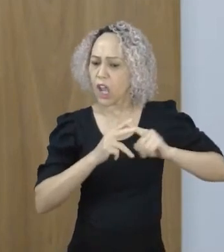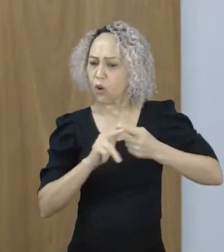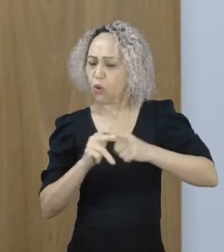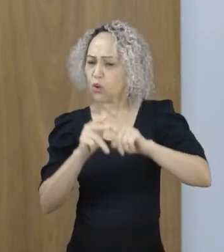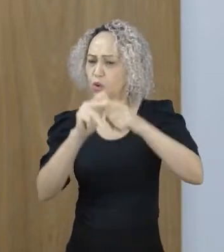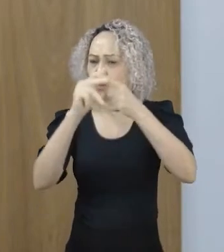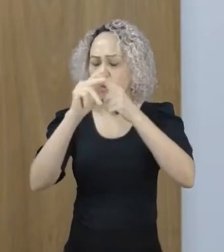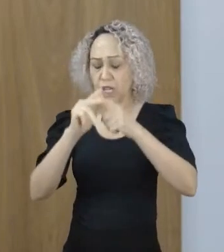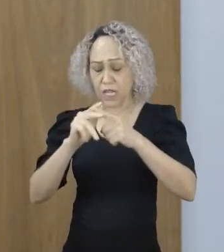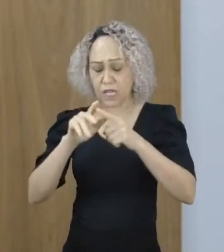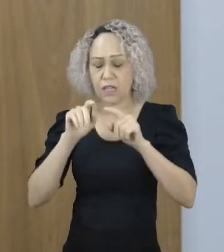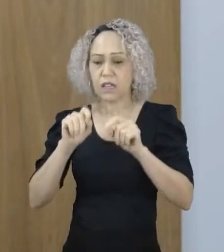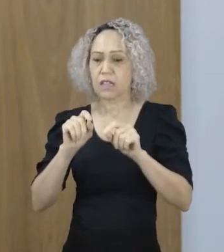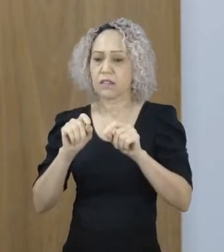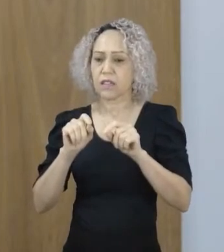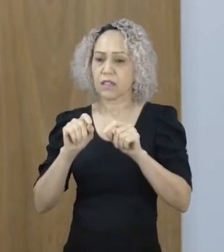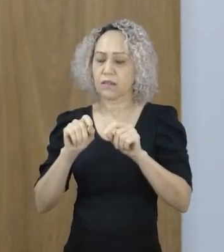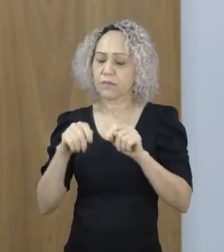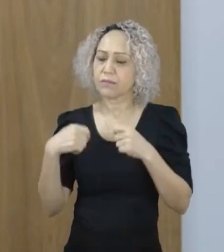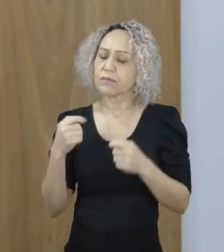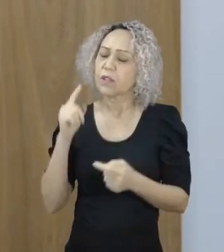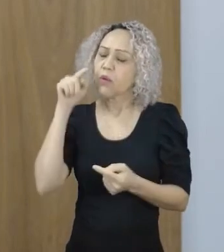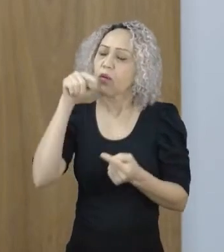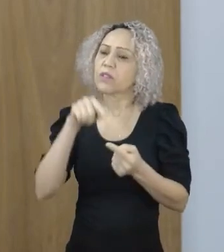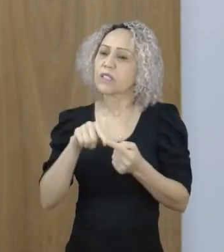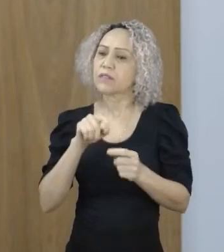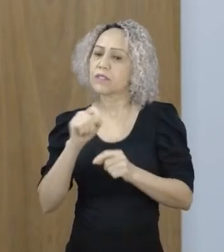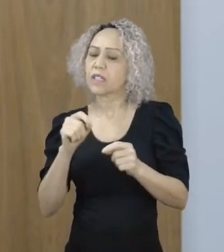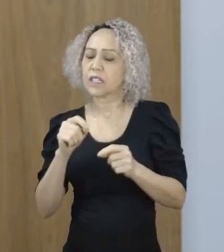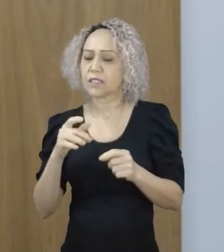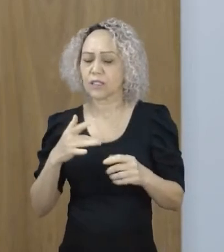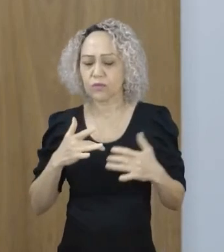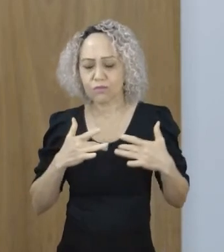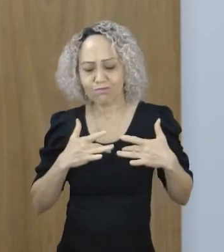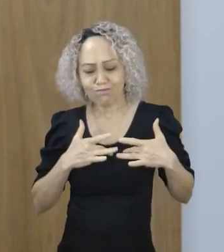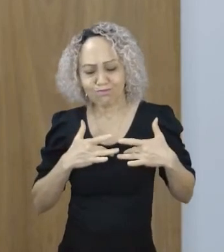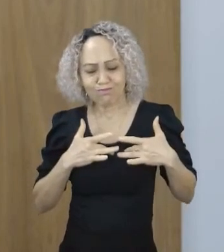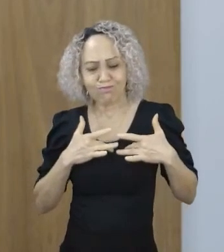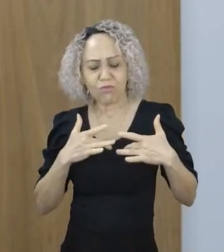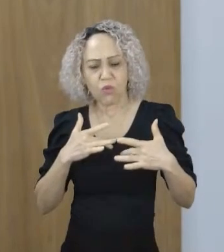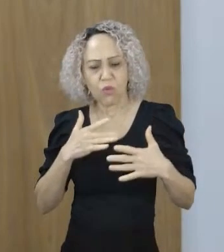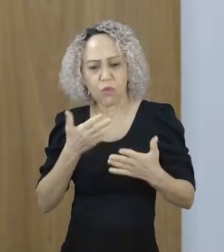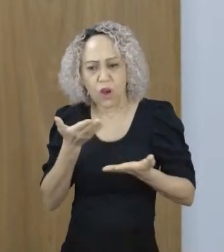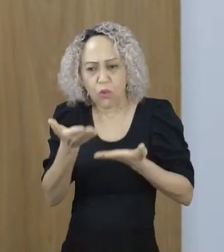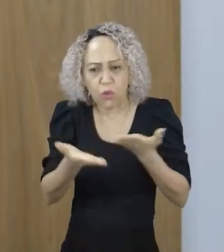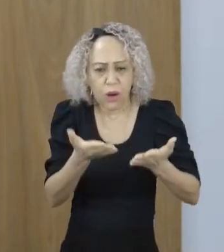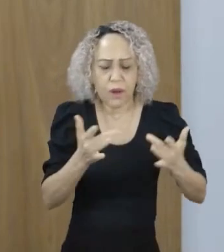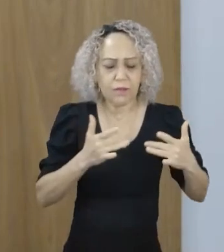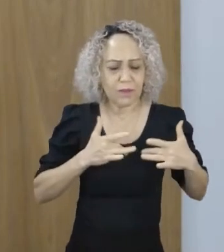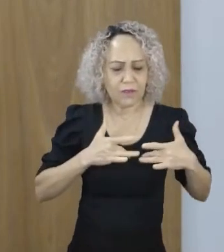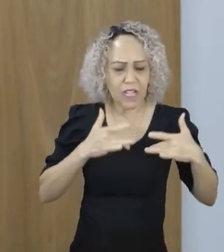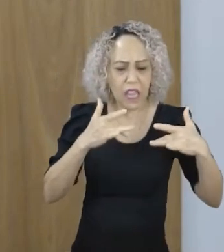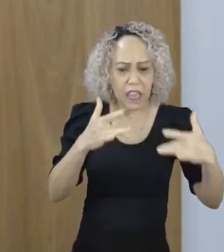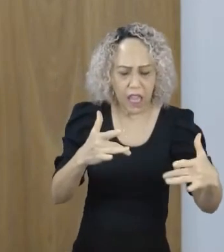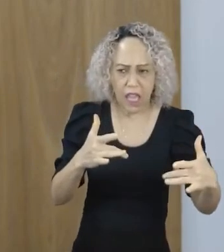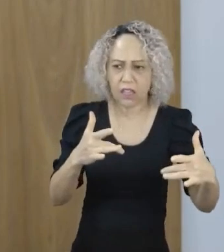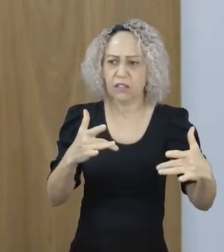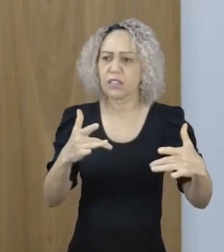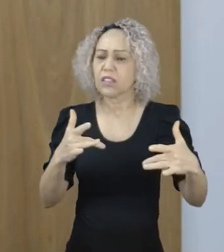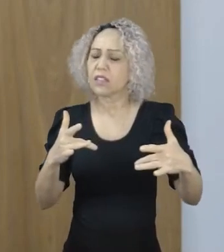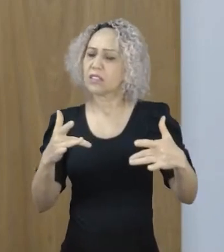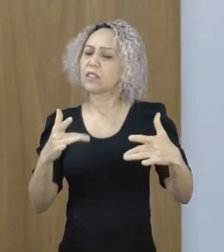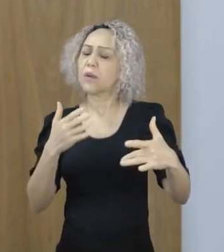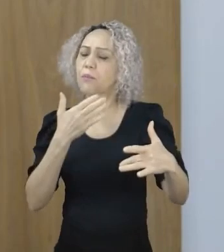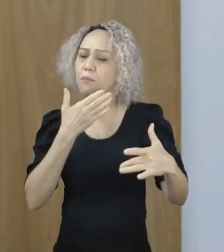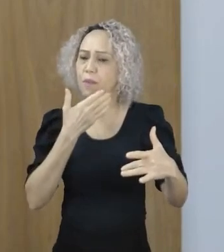mais abjeto. Nós precisamos ter uma atuação mais solidária, mais fraterna, que busque compensar desigualdades e melhorar a vida das